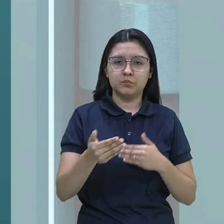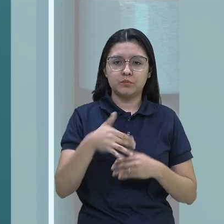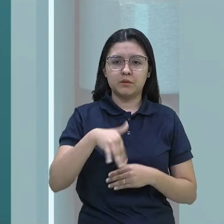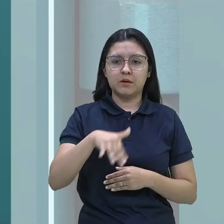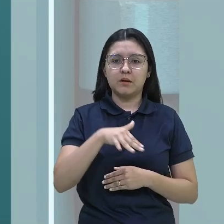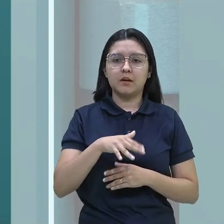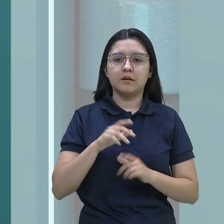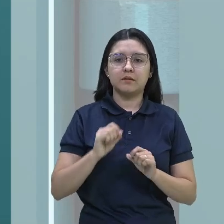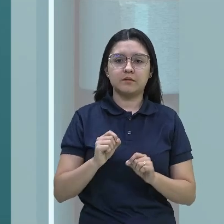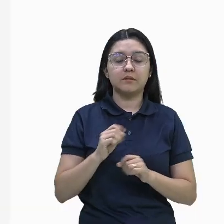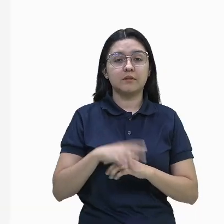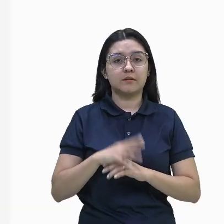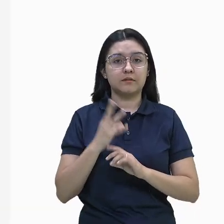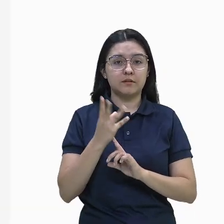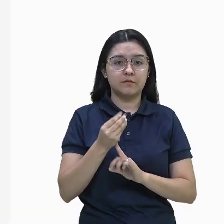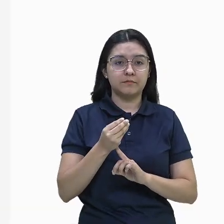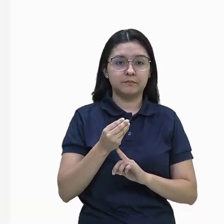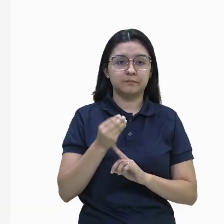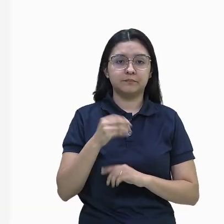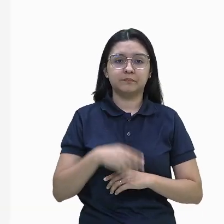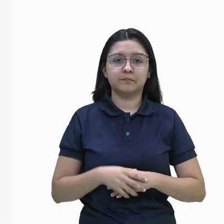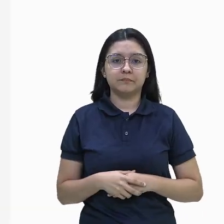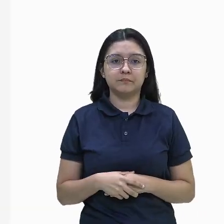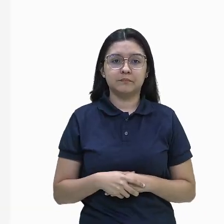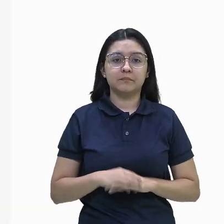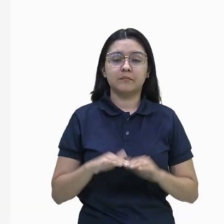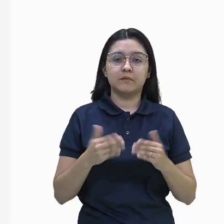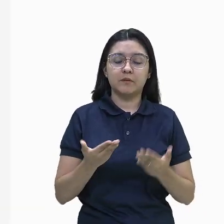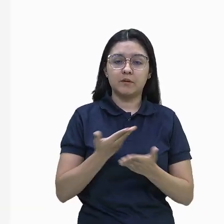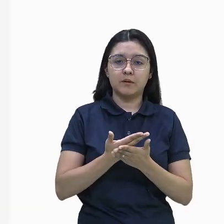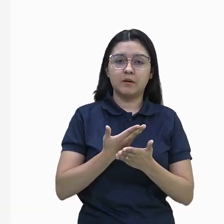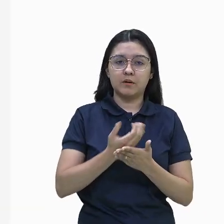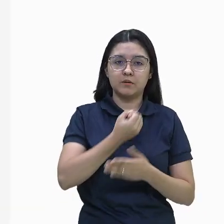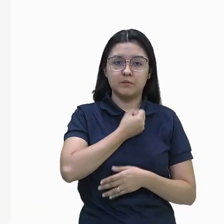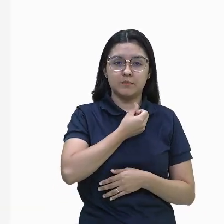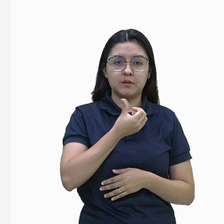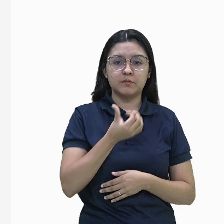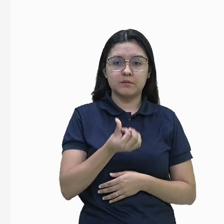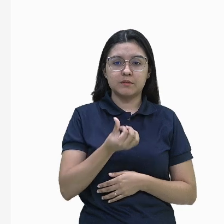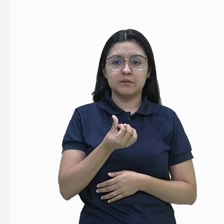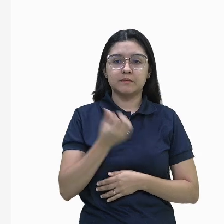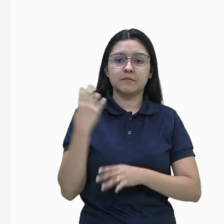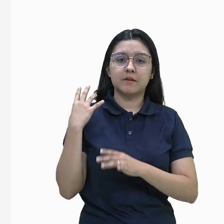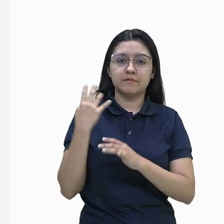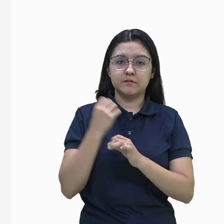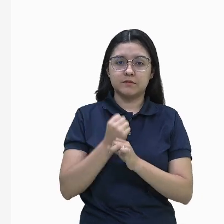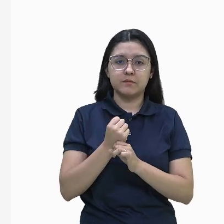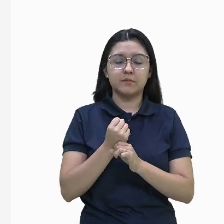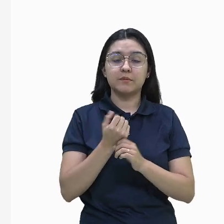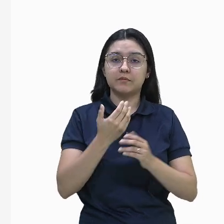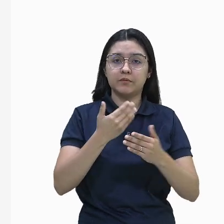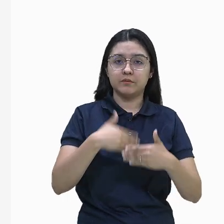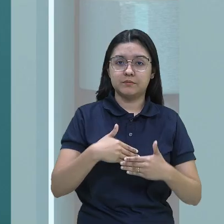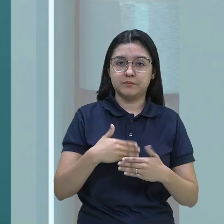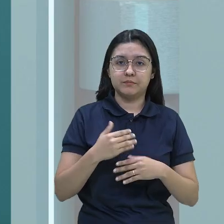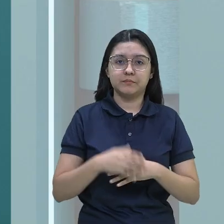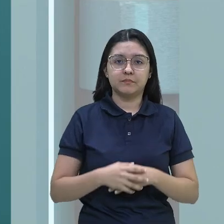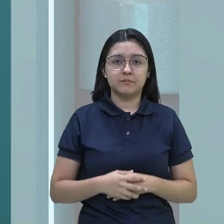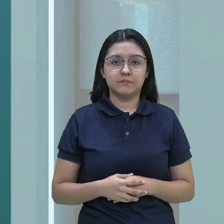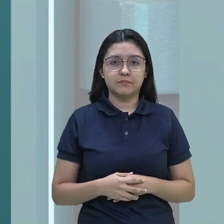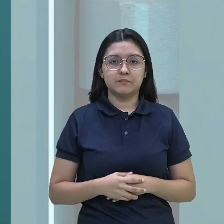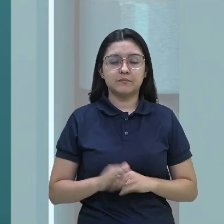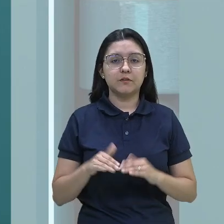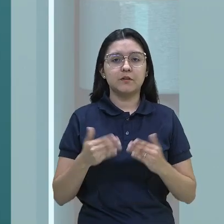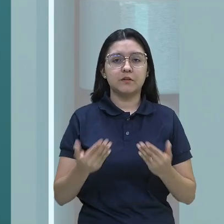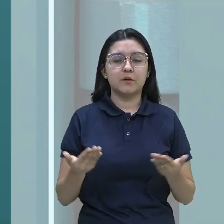ver o conteúdo da nossa aula? Esta é a nossa aula de número 6 de revisão e avaliação. Então, nós